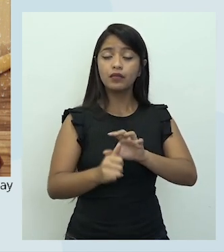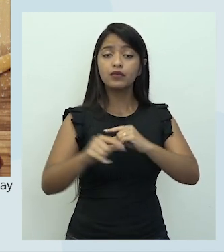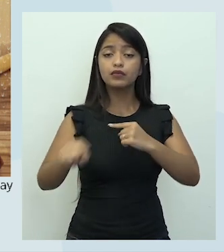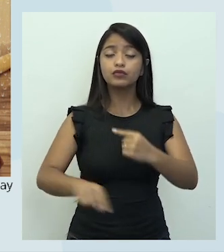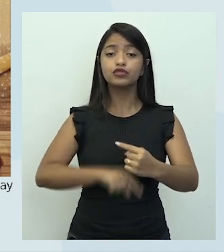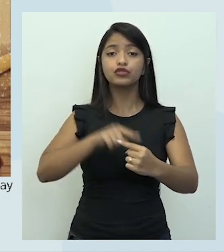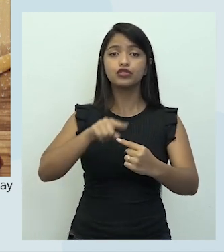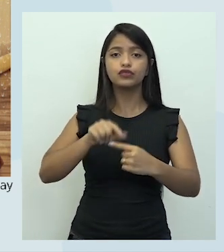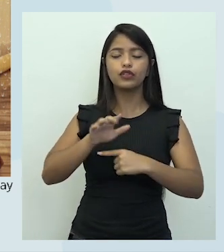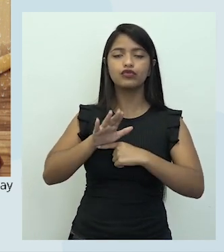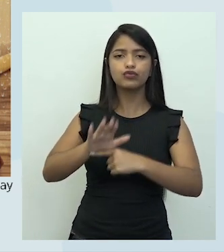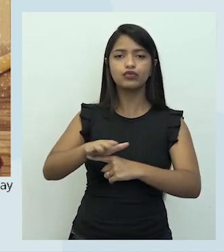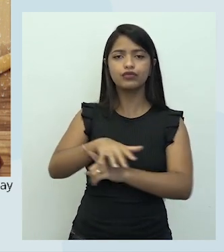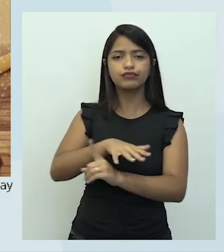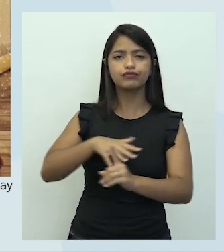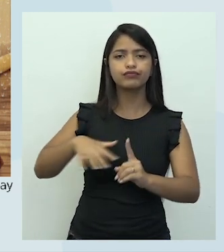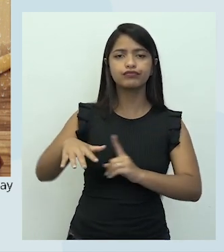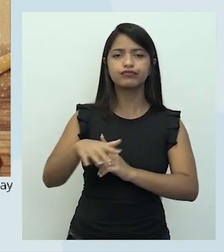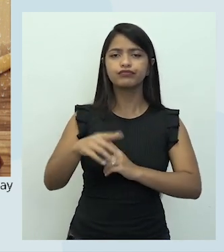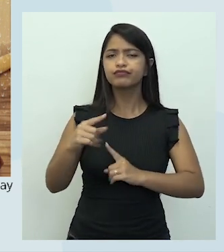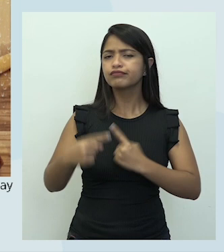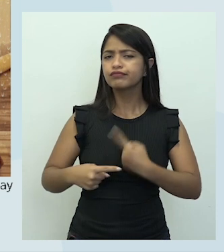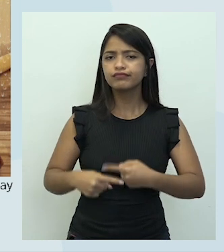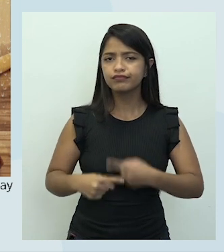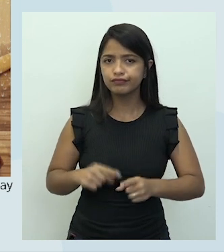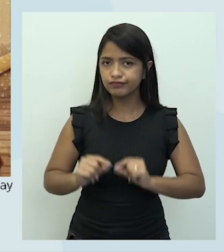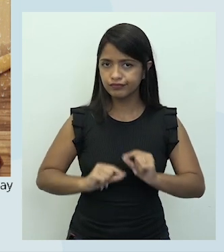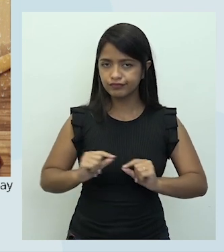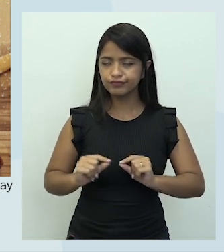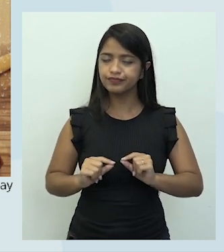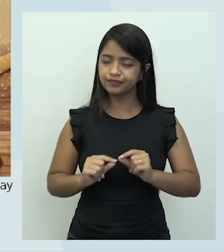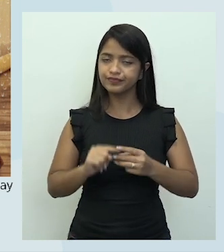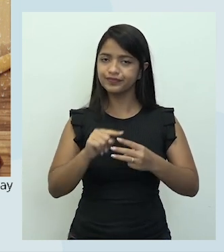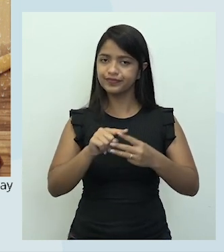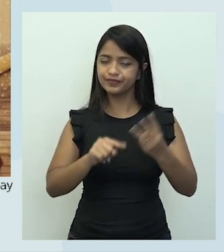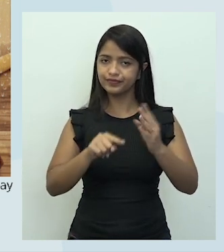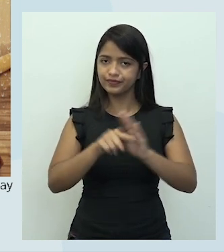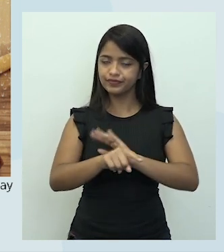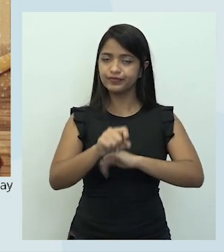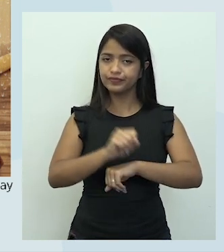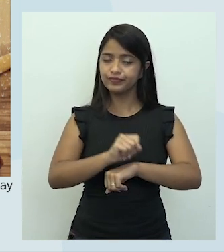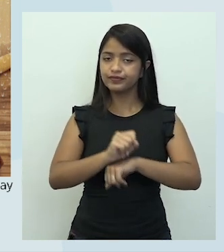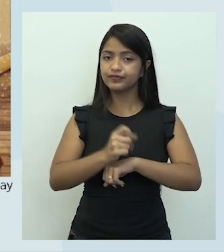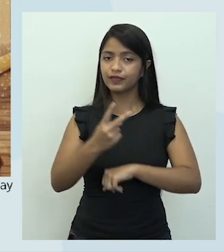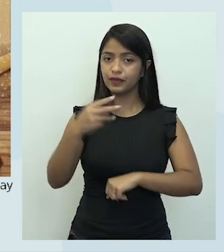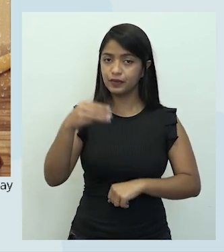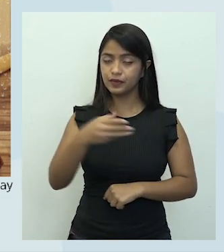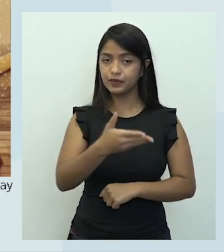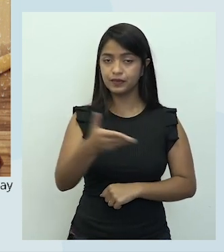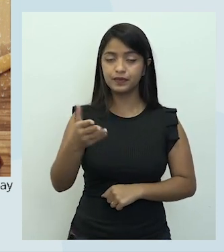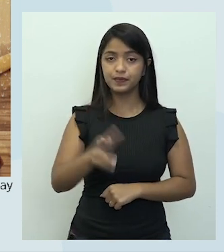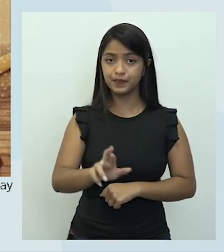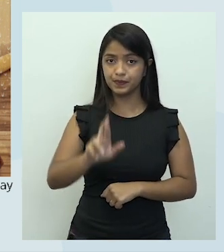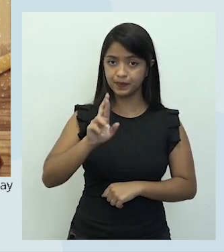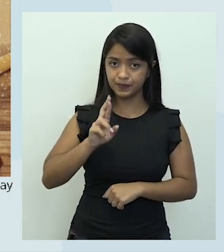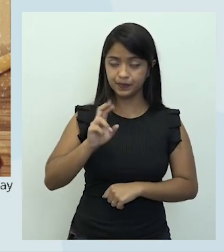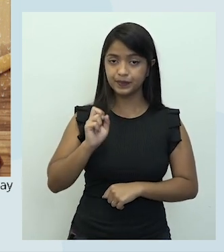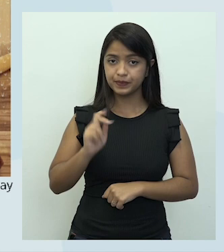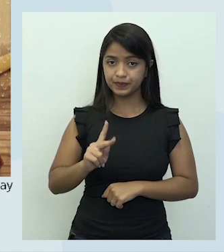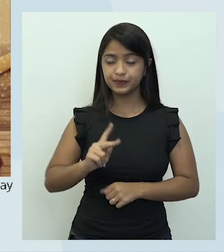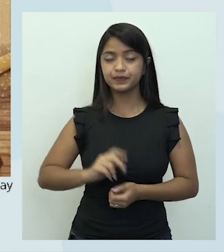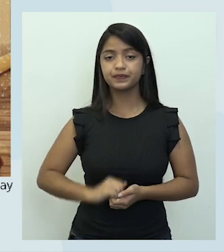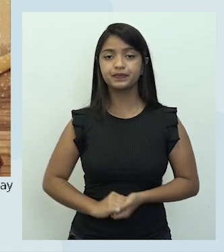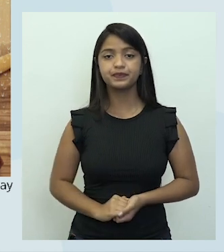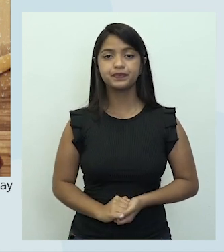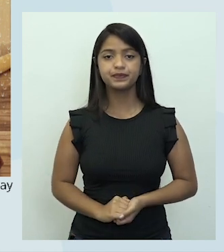social do gênero fábula? Tá bom? Então, são 3 perguntinhas, nós vamos dar 2 minutinhos para vocês responderem, tá bom, meus